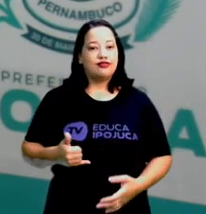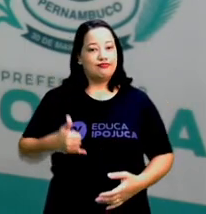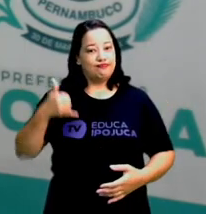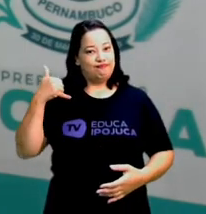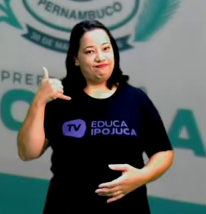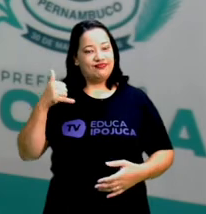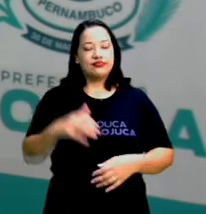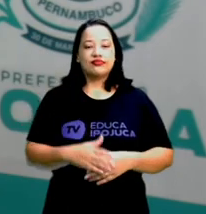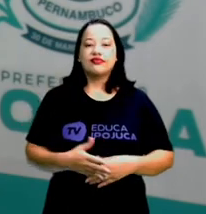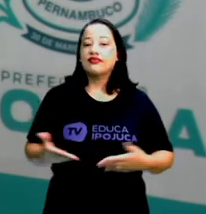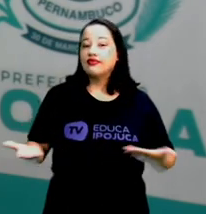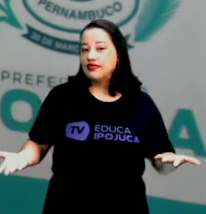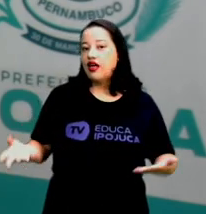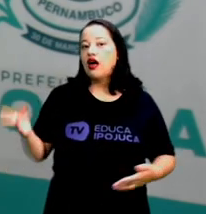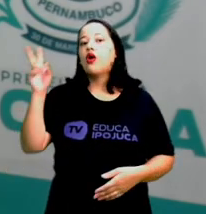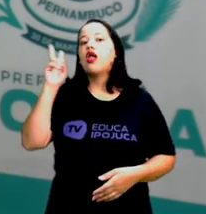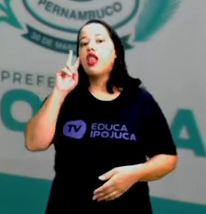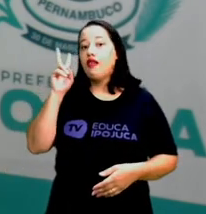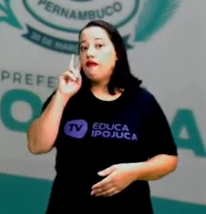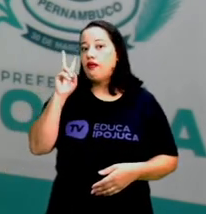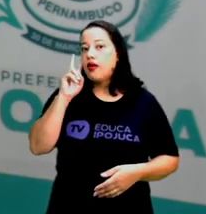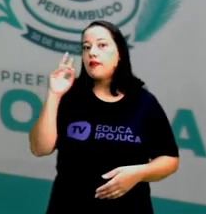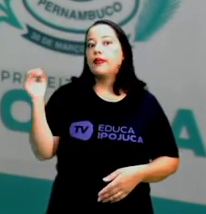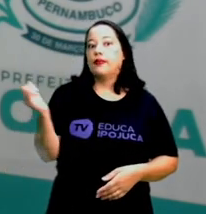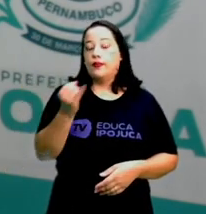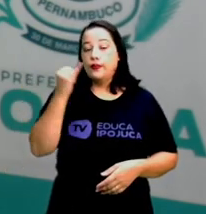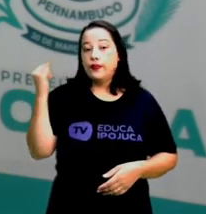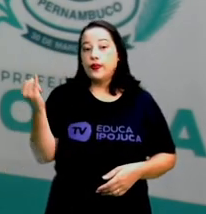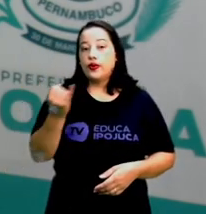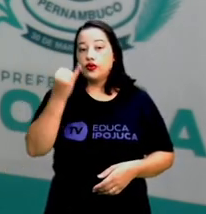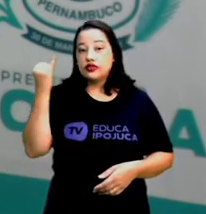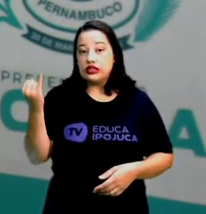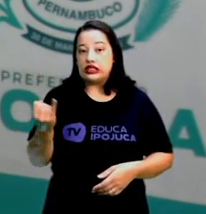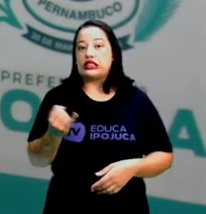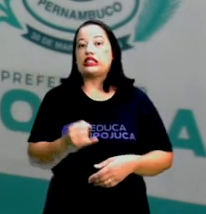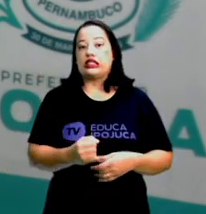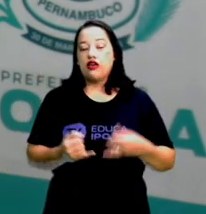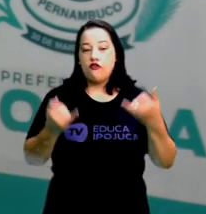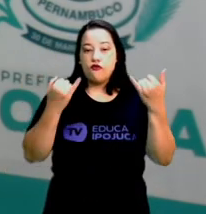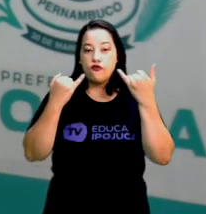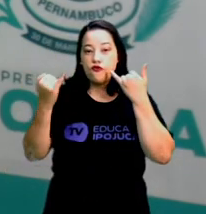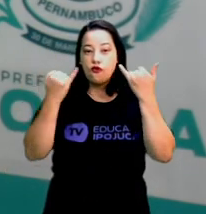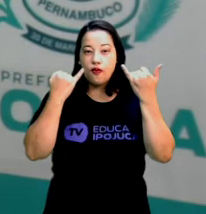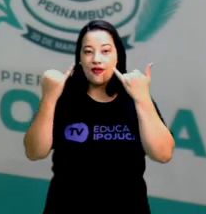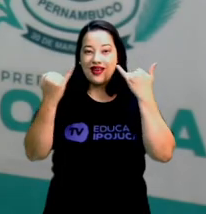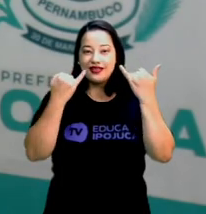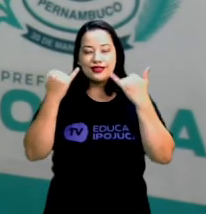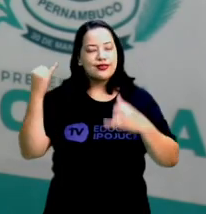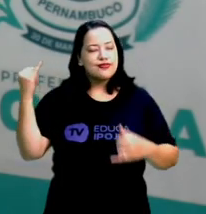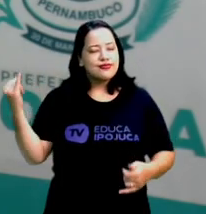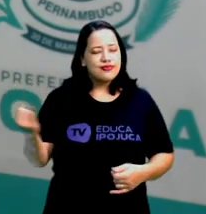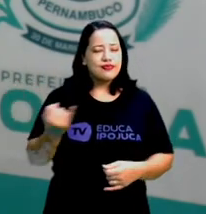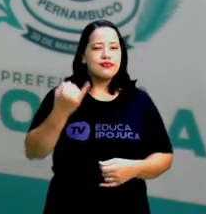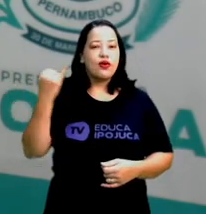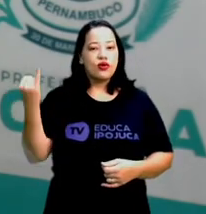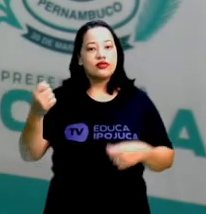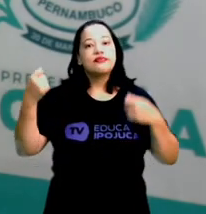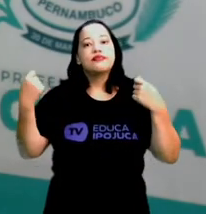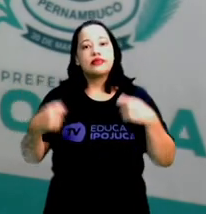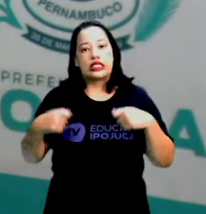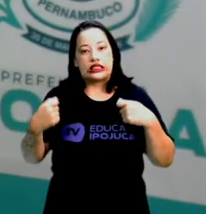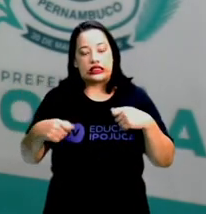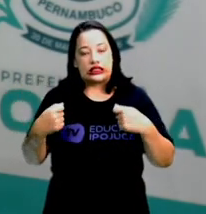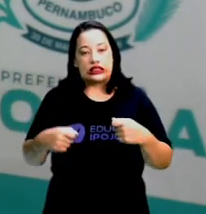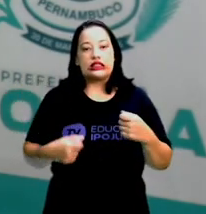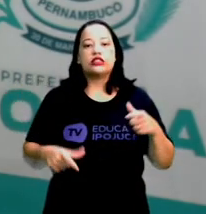Então, relembre que é muito importante as informações que não podem faltar em um